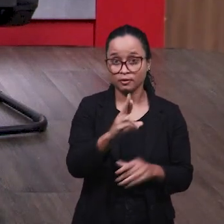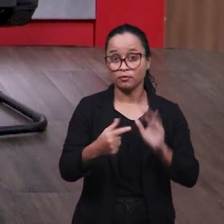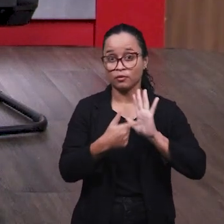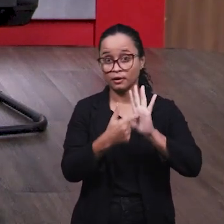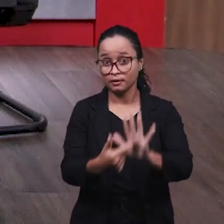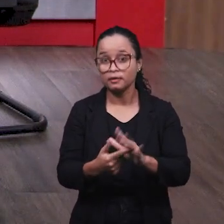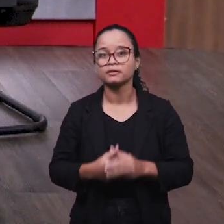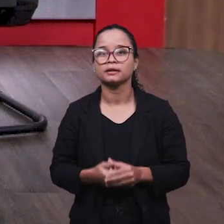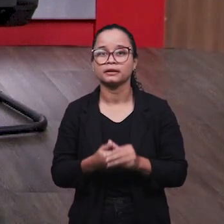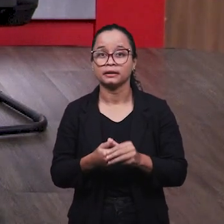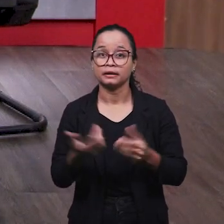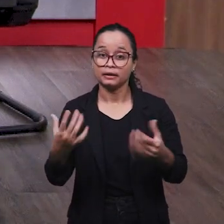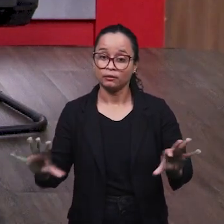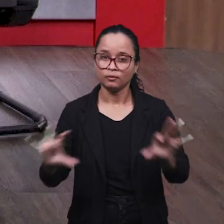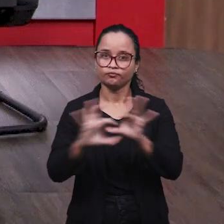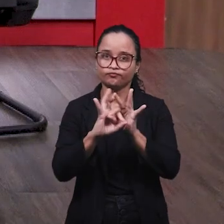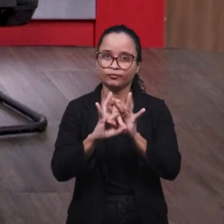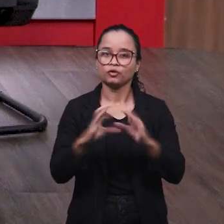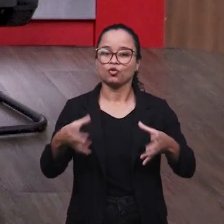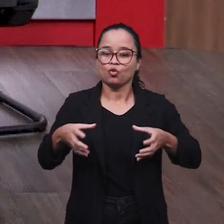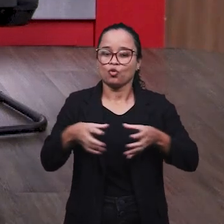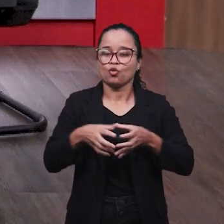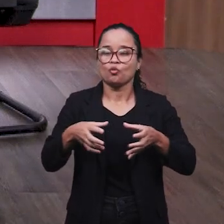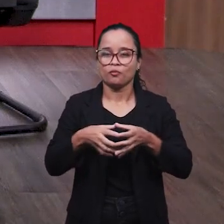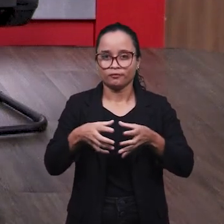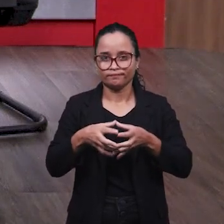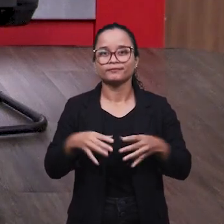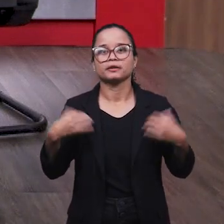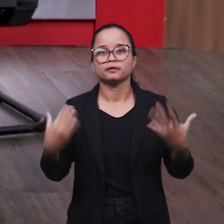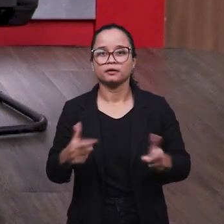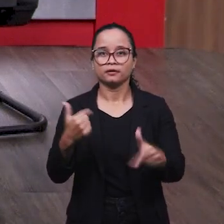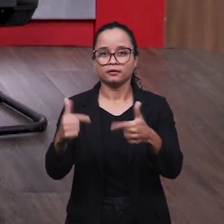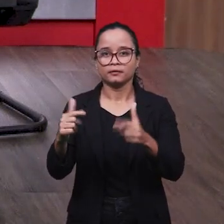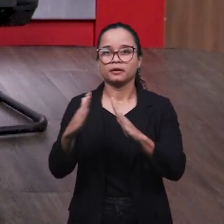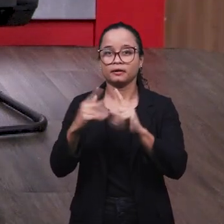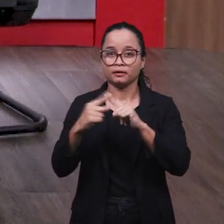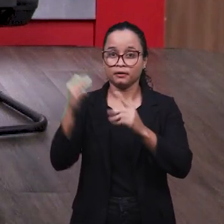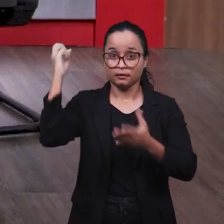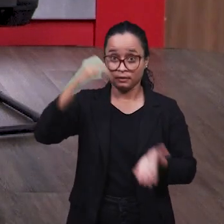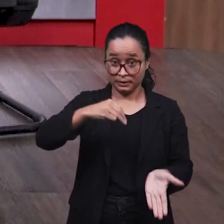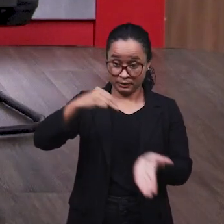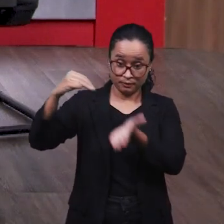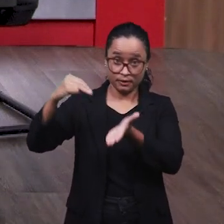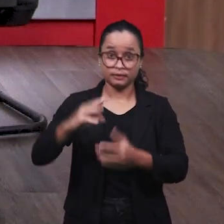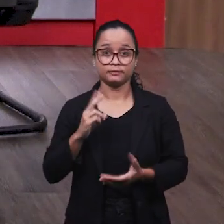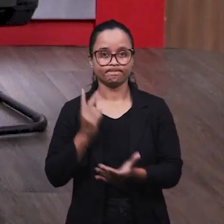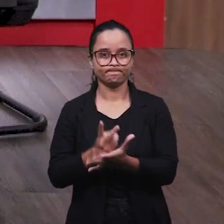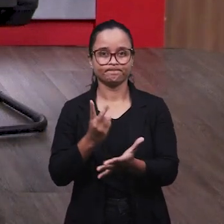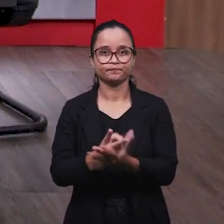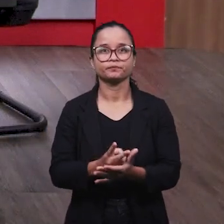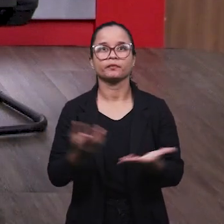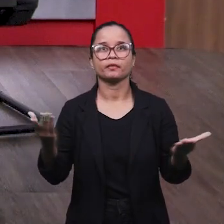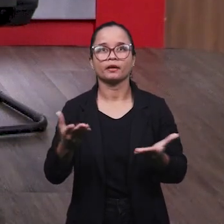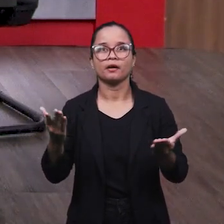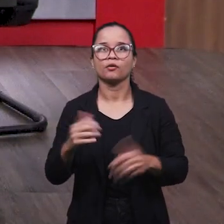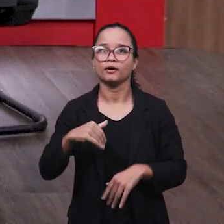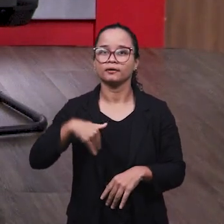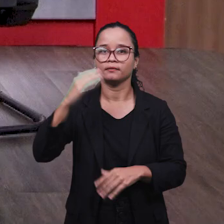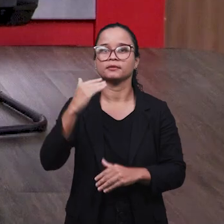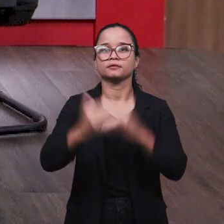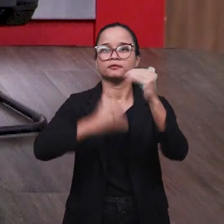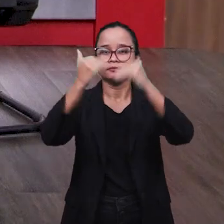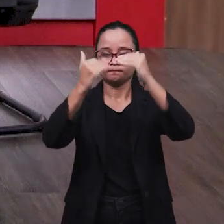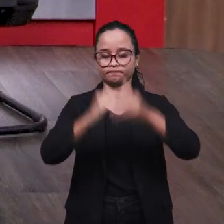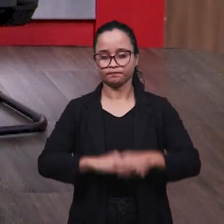uma integração desses grupos. Então, esse é um trabalho que a Igreja Maranata sempre fez e agora está intensificando mais